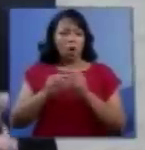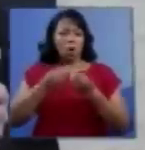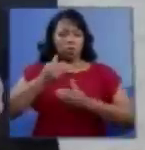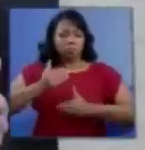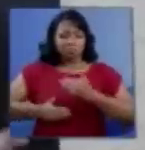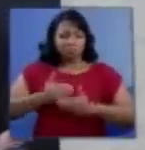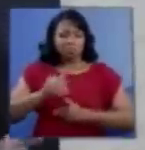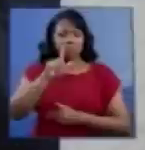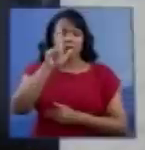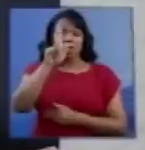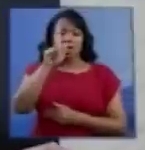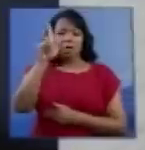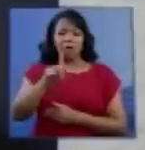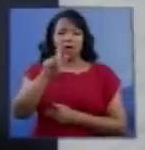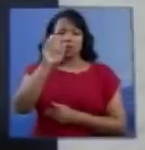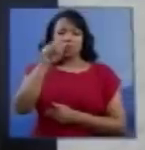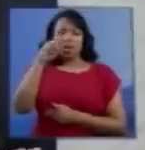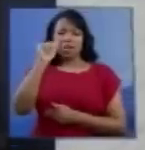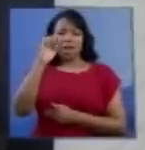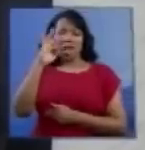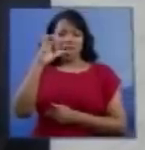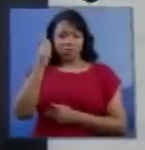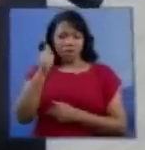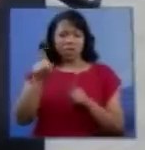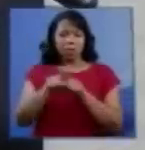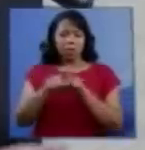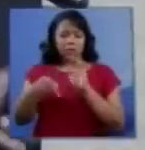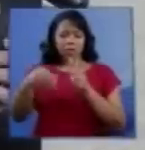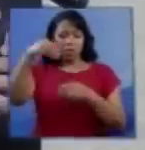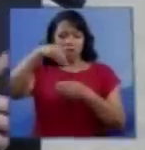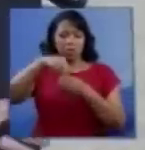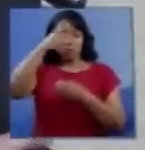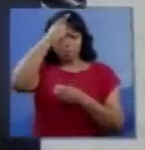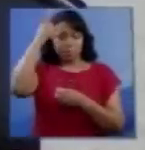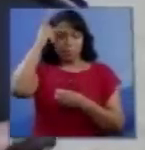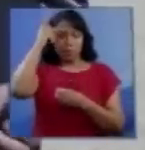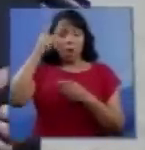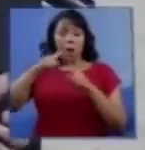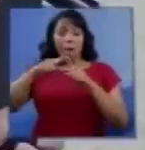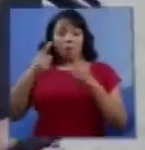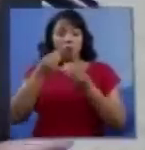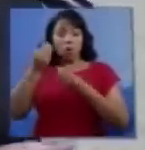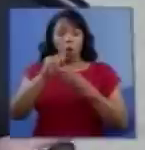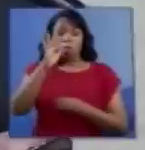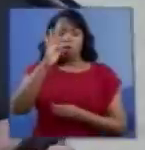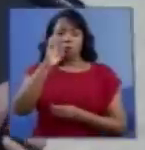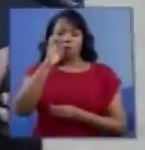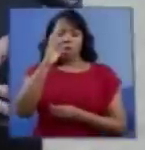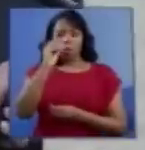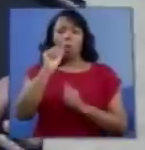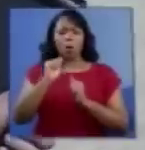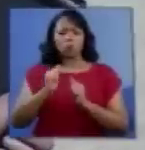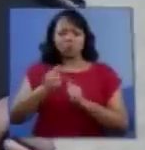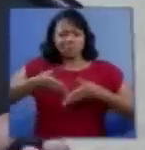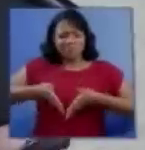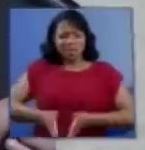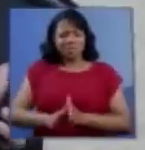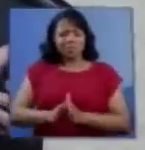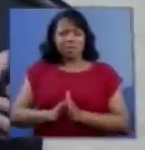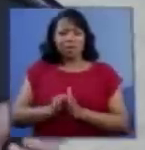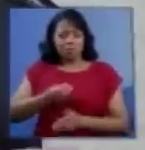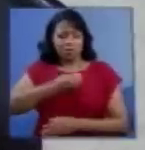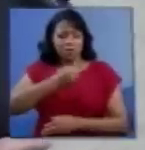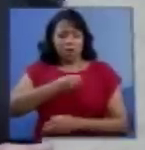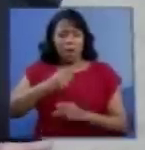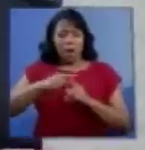genéticos estão presentes na vida deste indivíduo mas como feto pode nascer vivo mas como a criança não